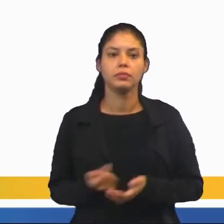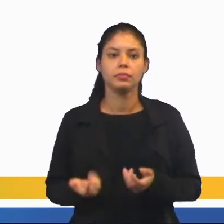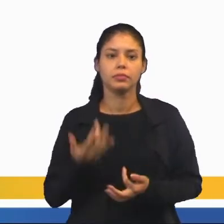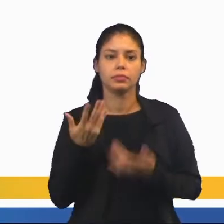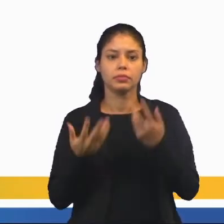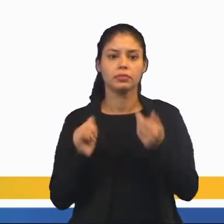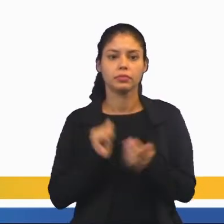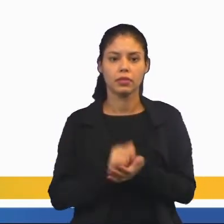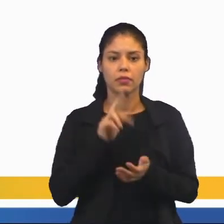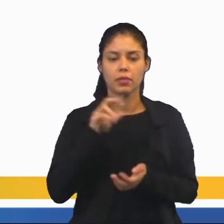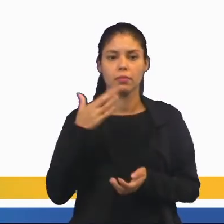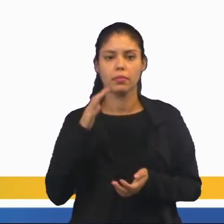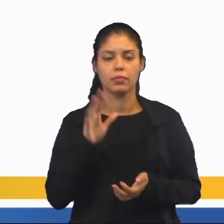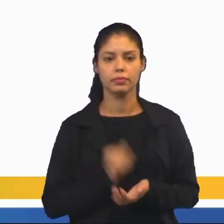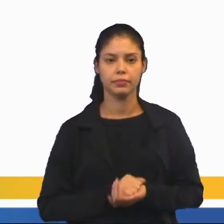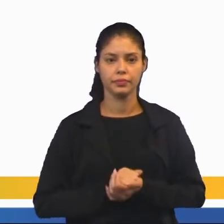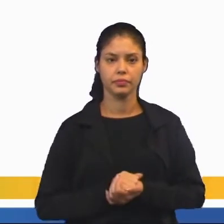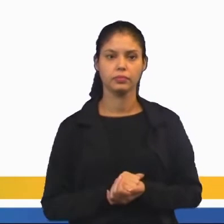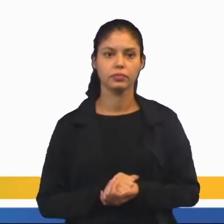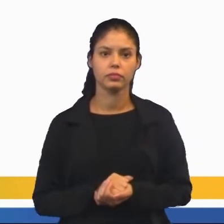a fermentação.